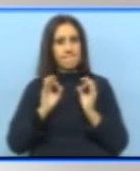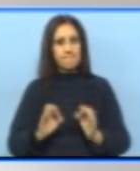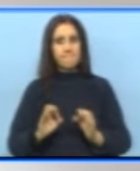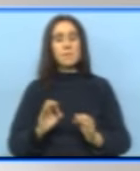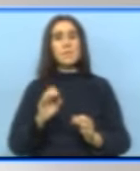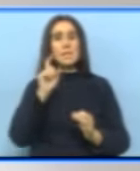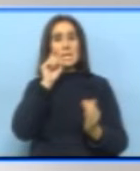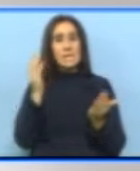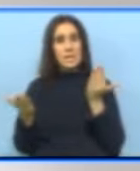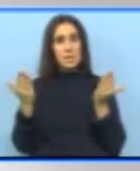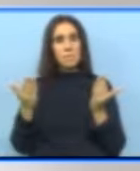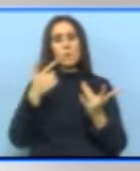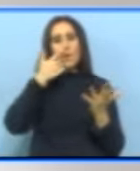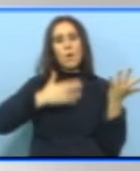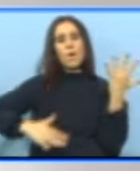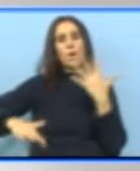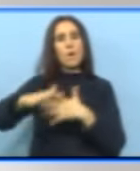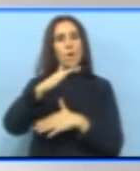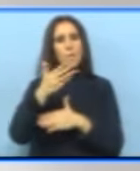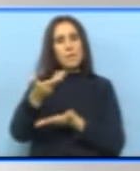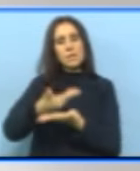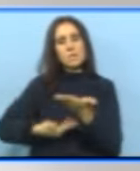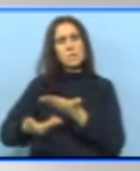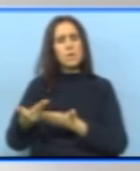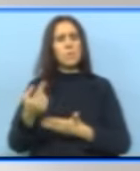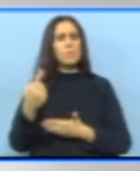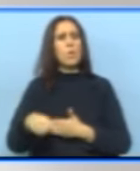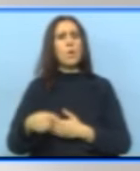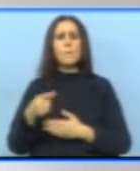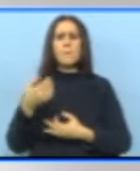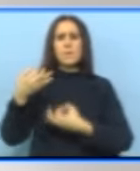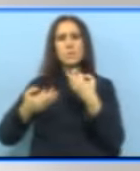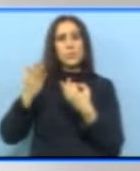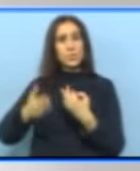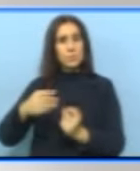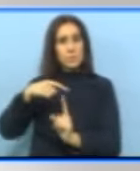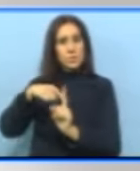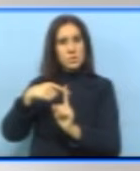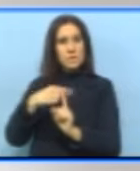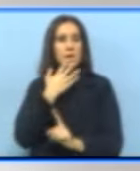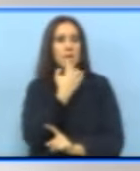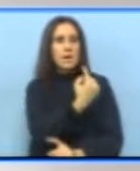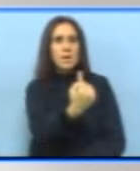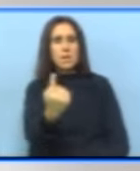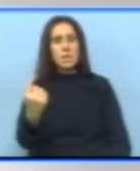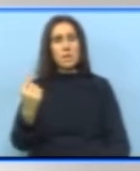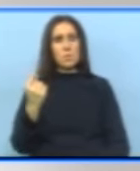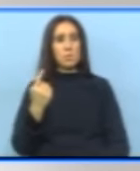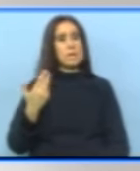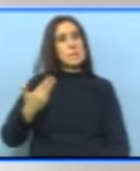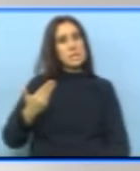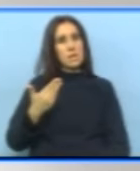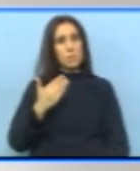o equilíbrio entre os homens não é apenas uma justiça positiva que dá a cada um, digamos, aquilo que tem